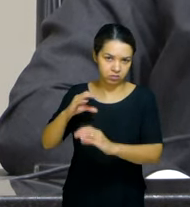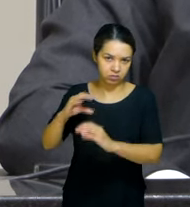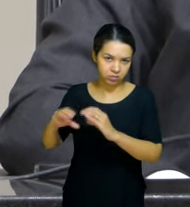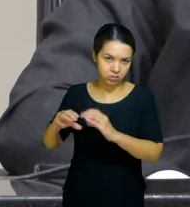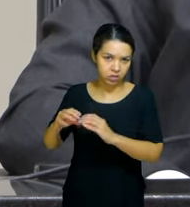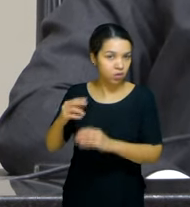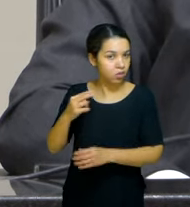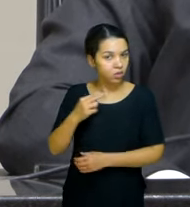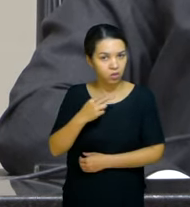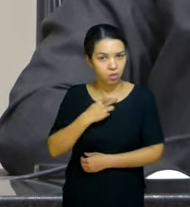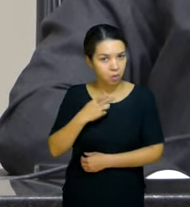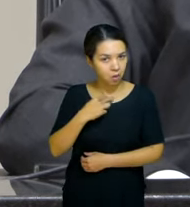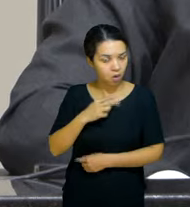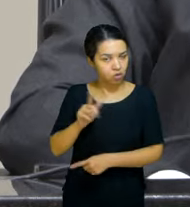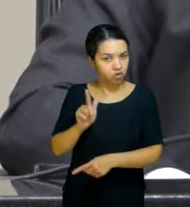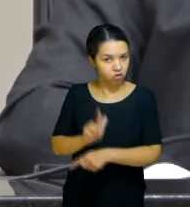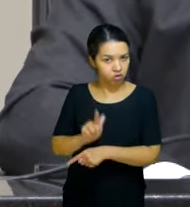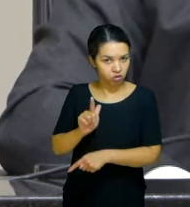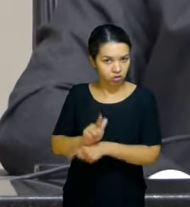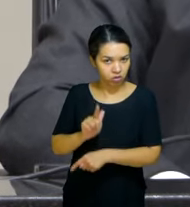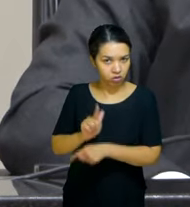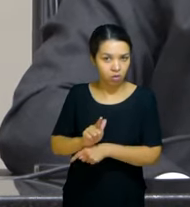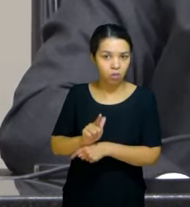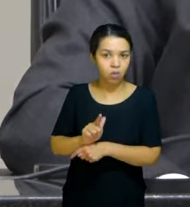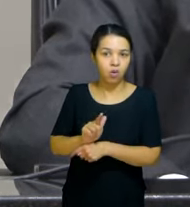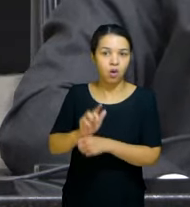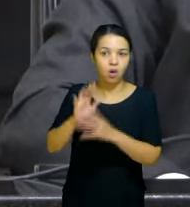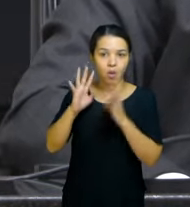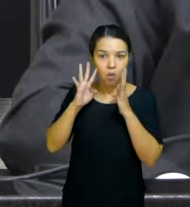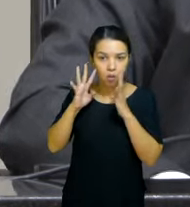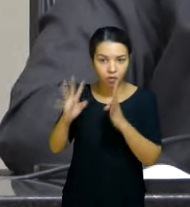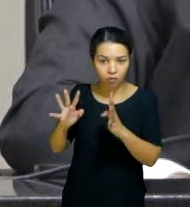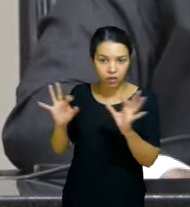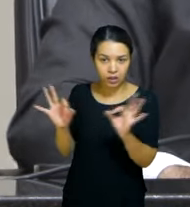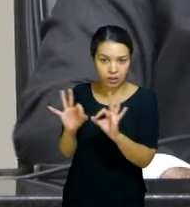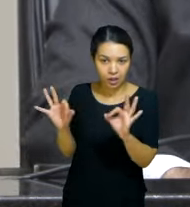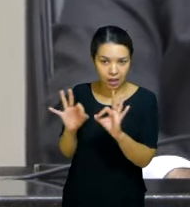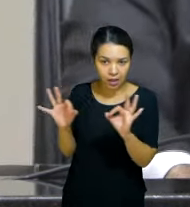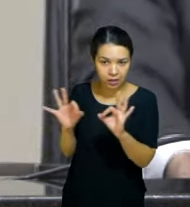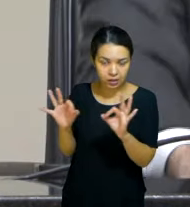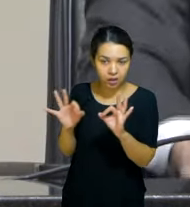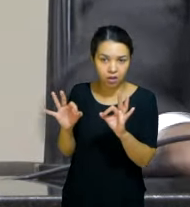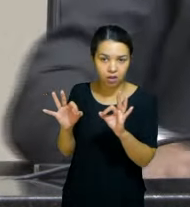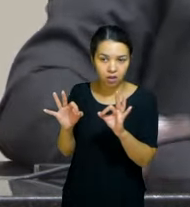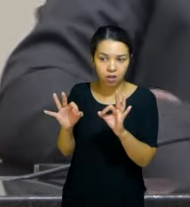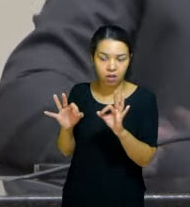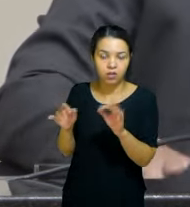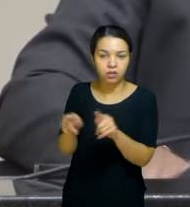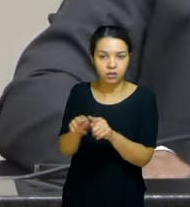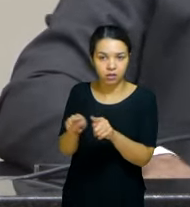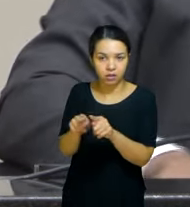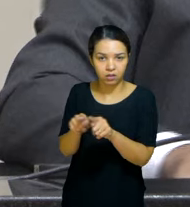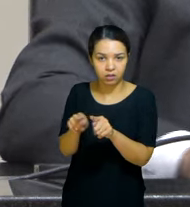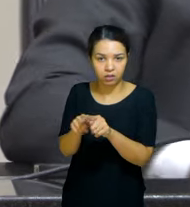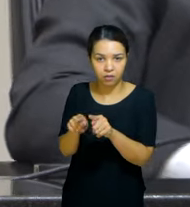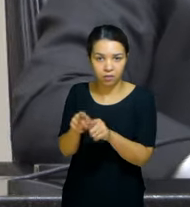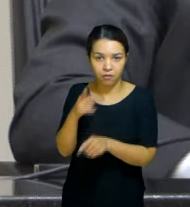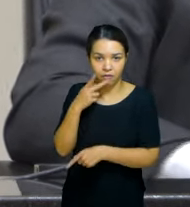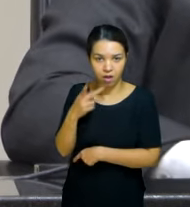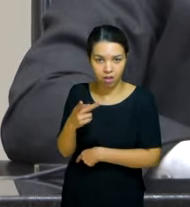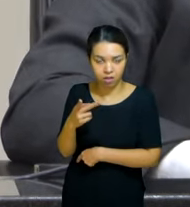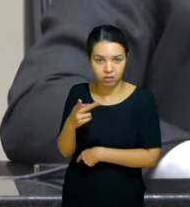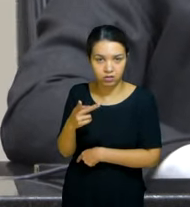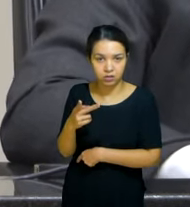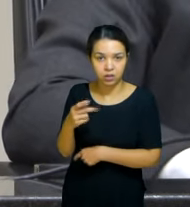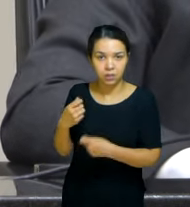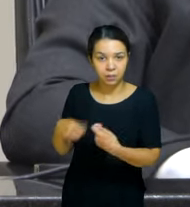pode fazer gestão sem ouvir e sem falar. Né? Sem escutar,